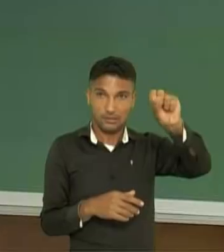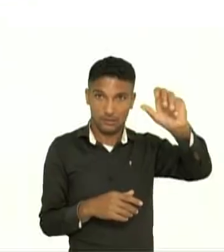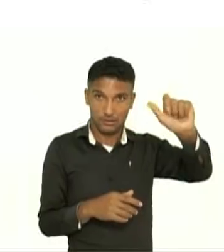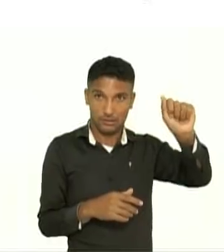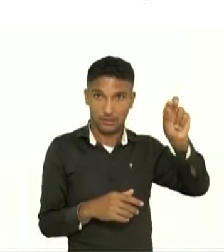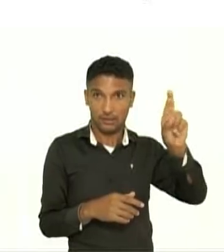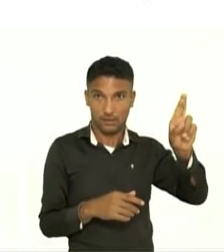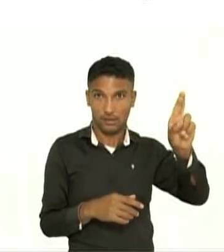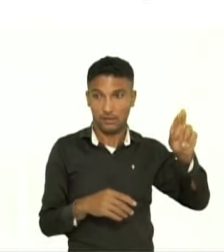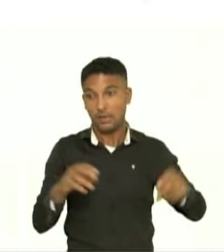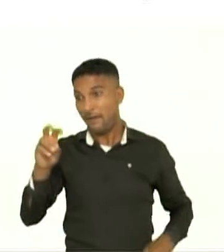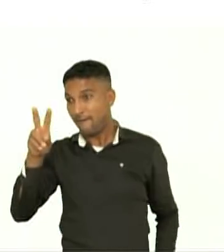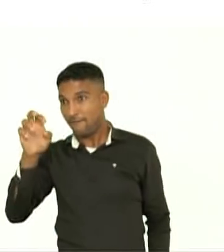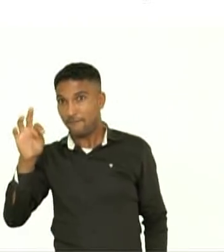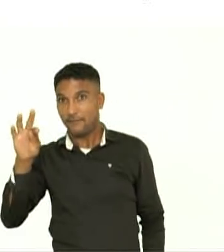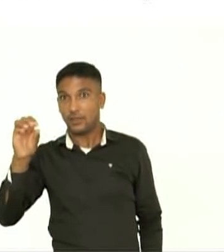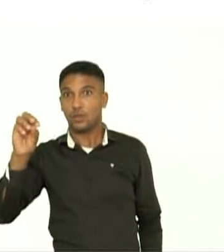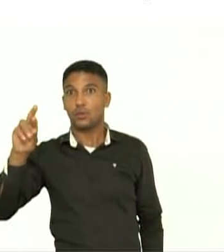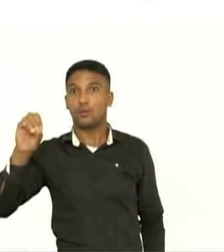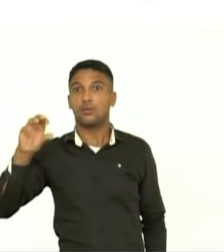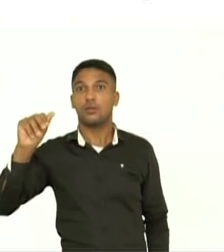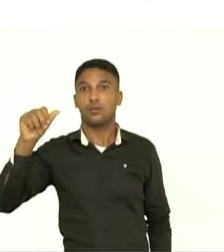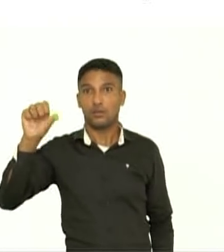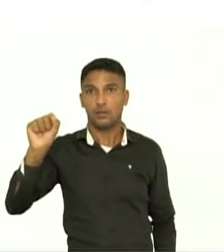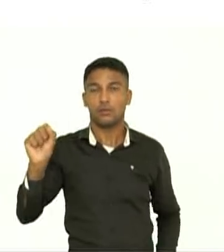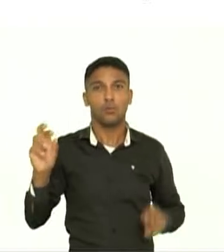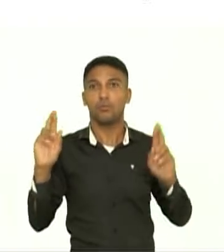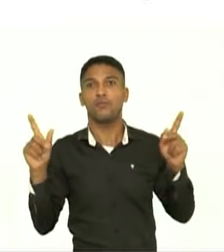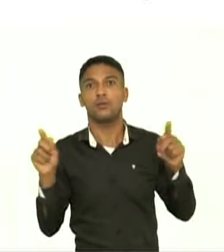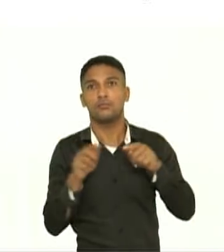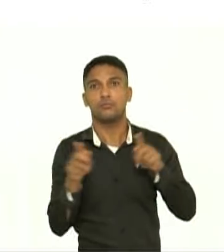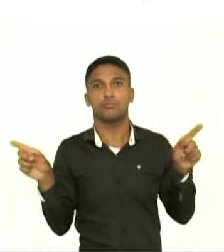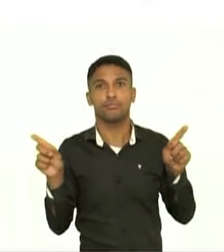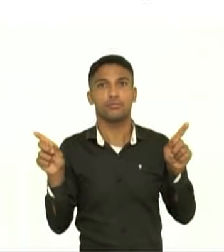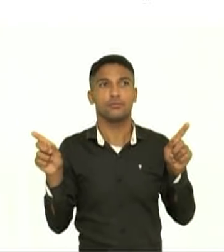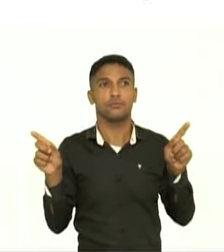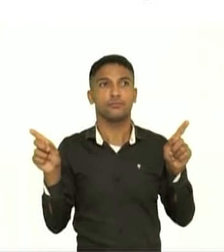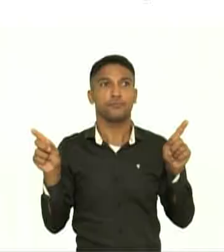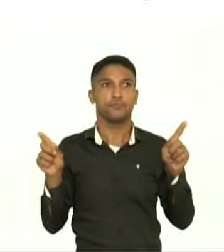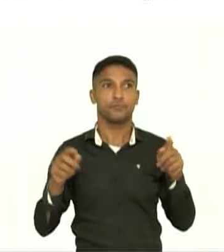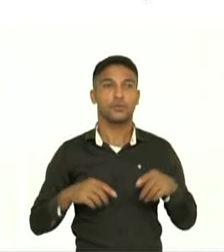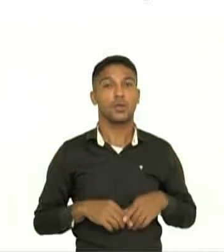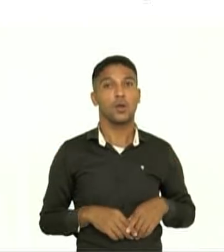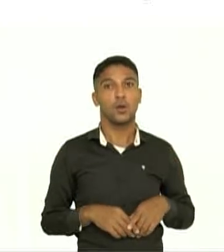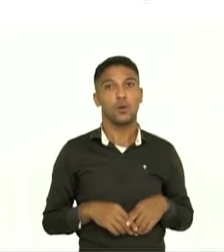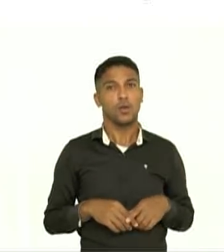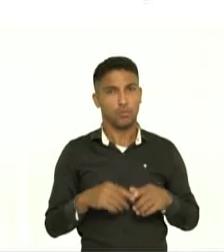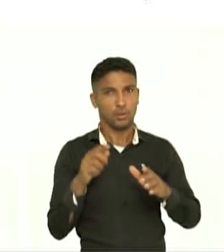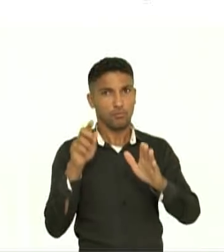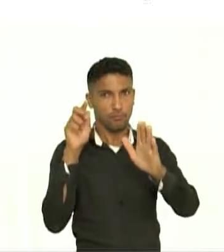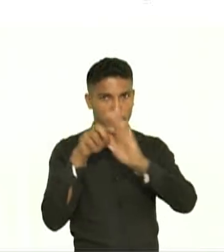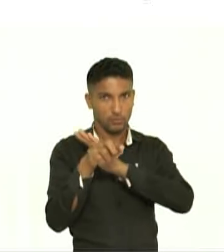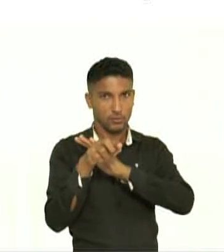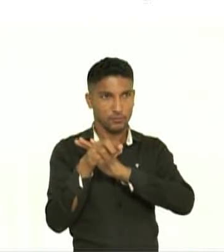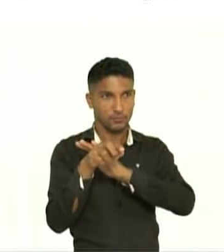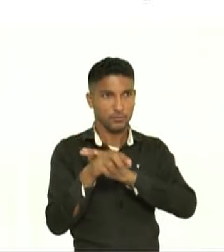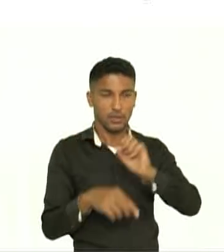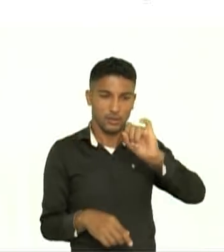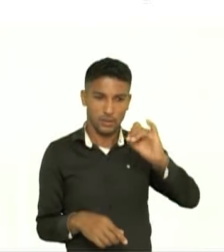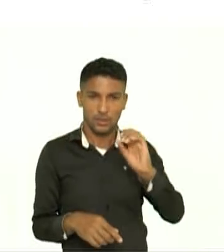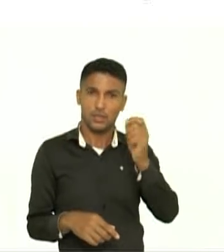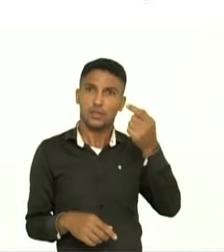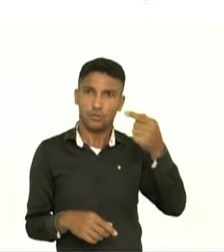respostas. João, o Joãozinho, famoso Joãozinho, né? As grandezas escalares possuem apenas valores numéricos, já